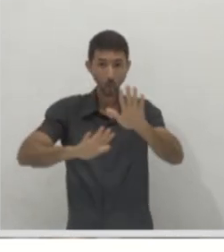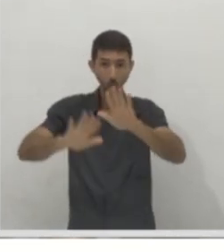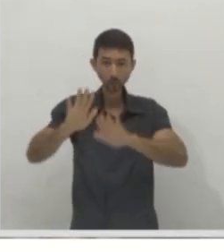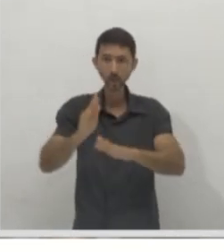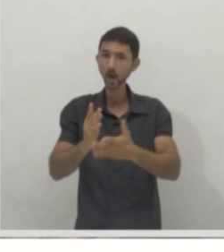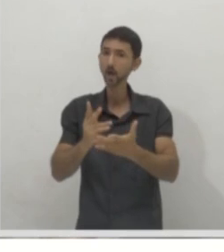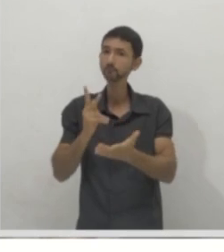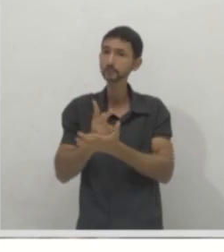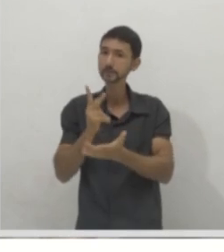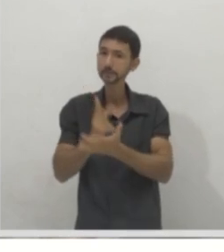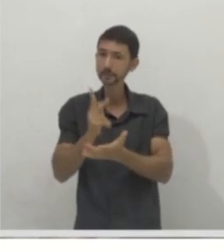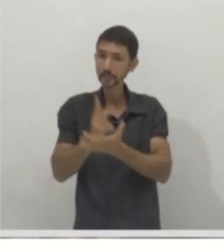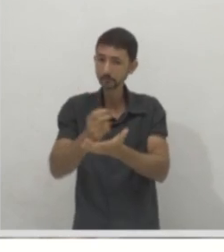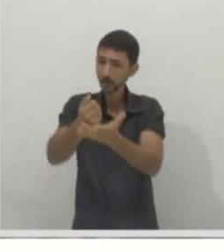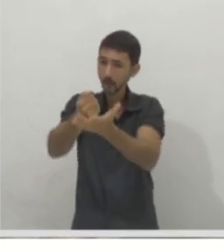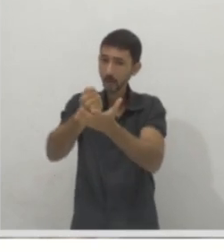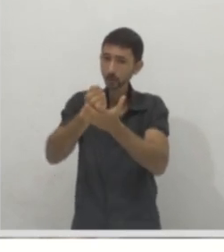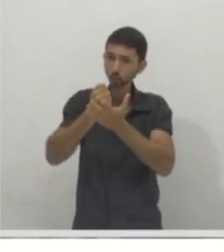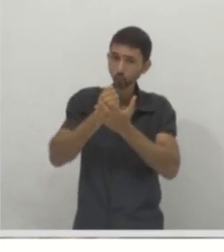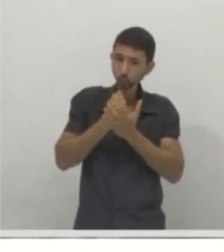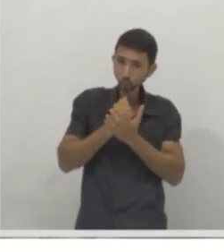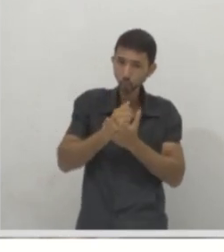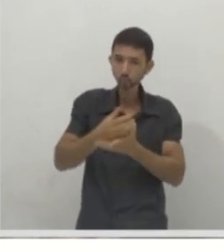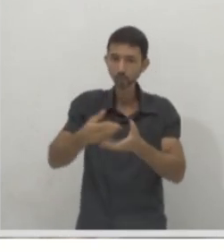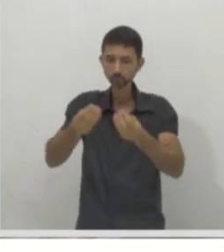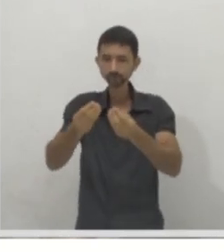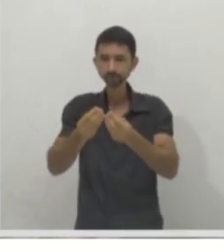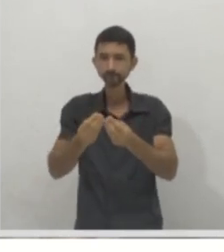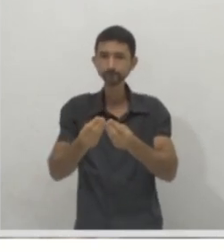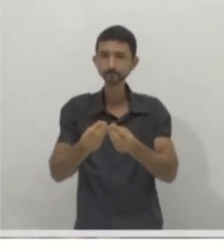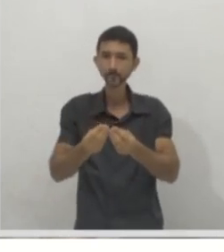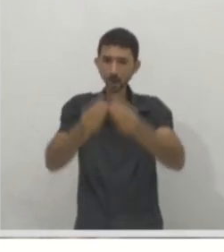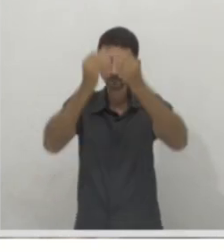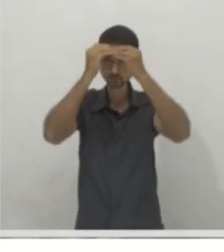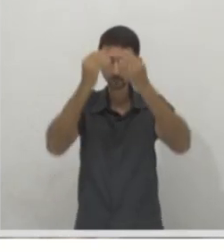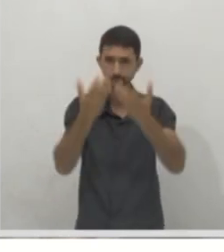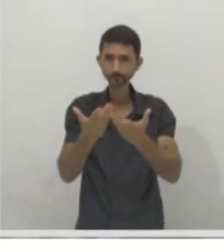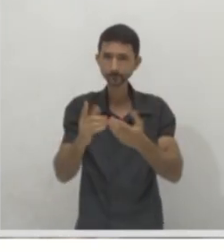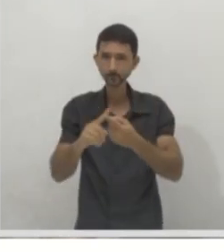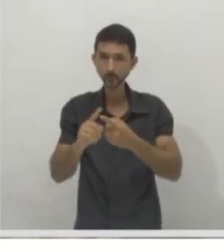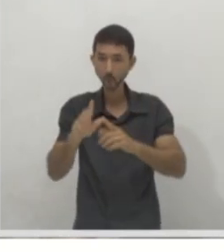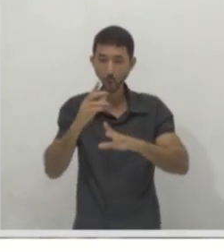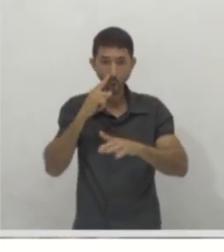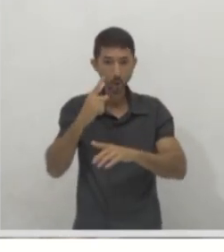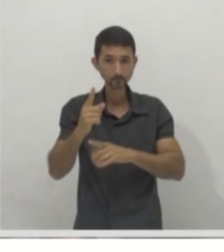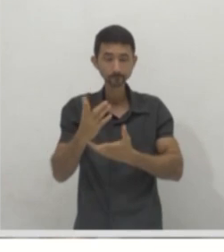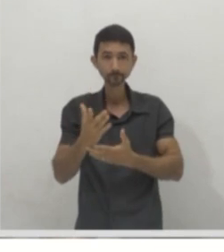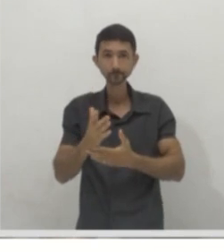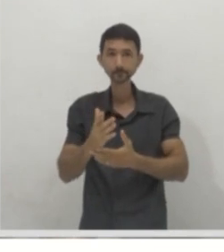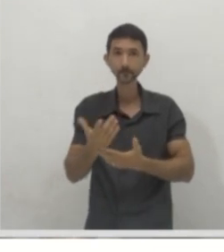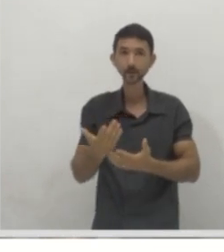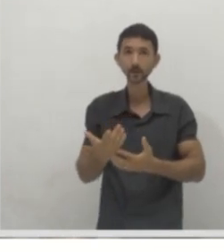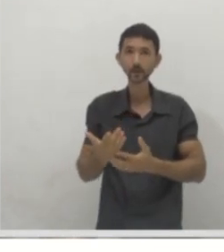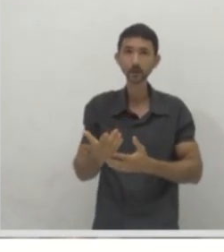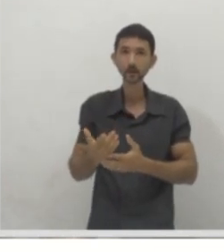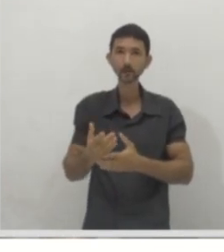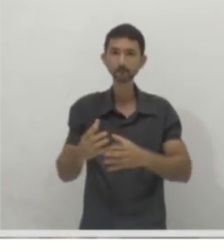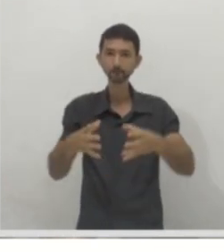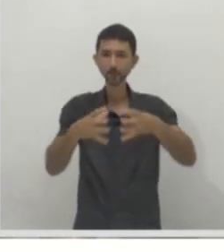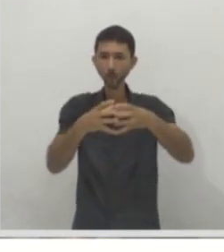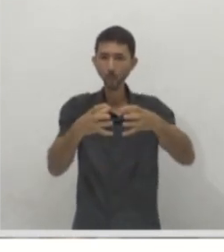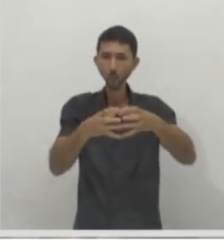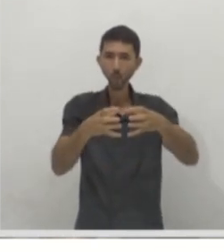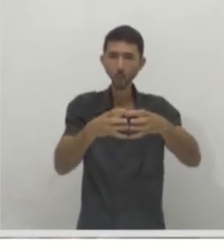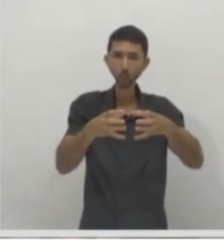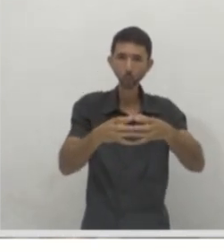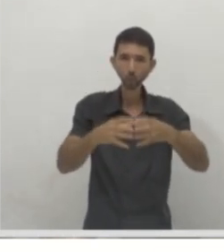sempre auxilia e enriquece a aula. Nós vamos ver aí, tá, que tem um grupo